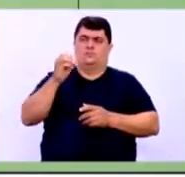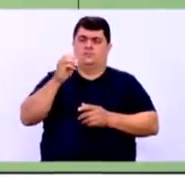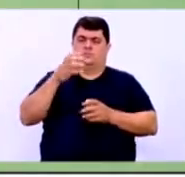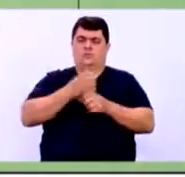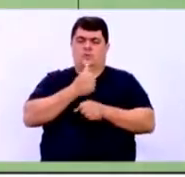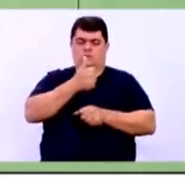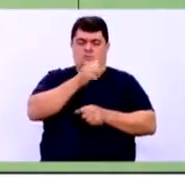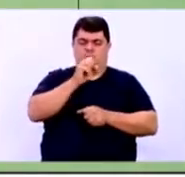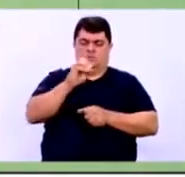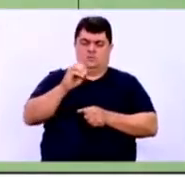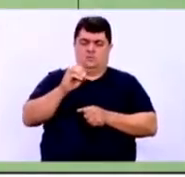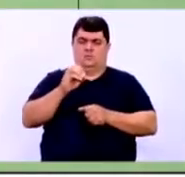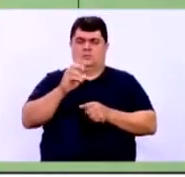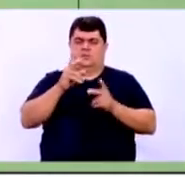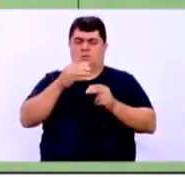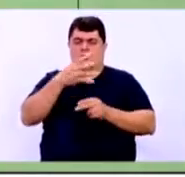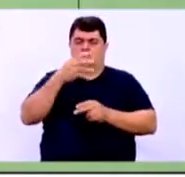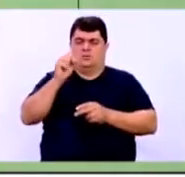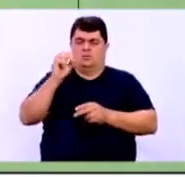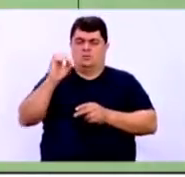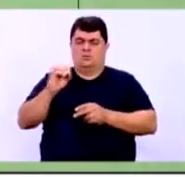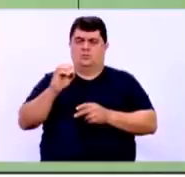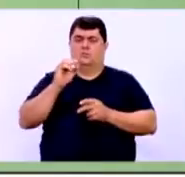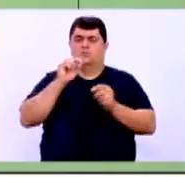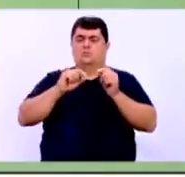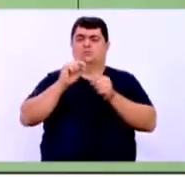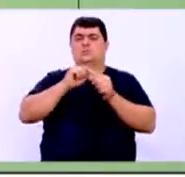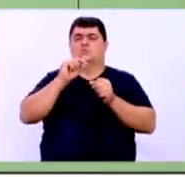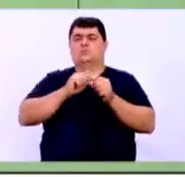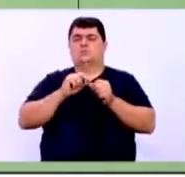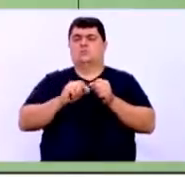180, 480. O que eu faço agora?